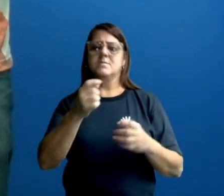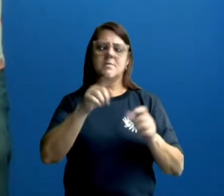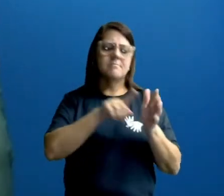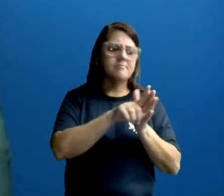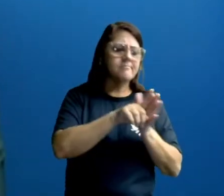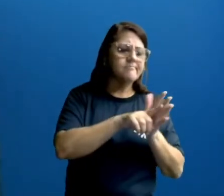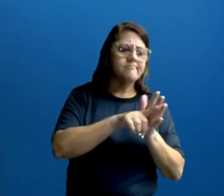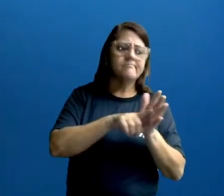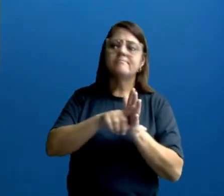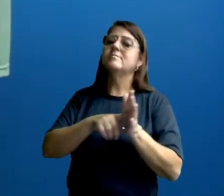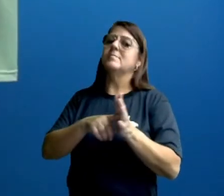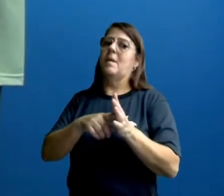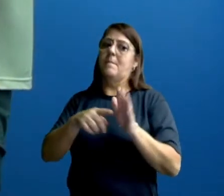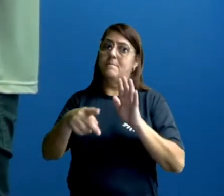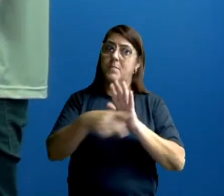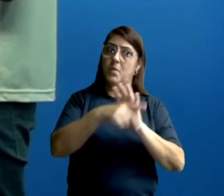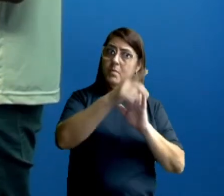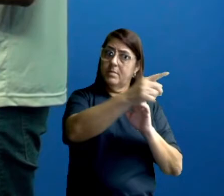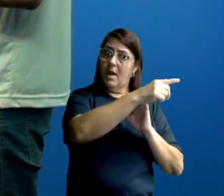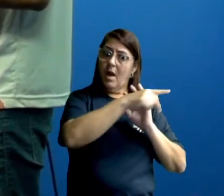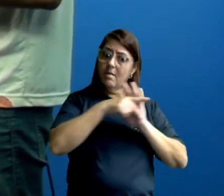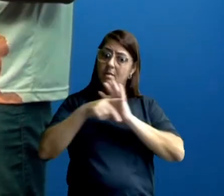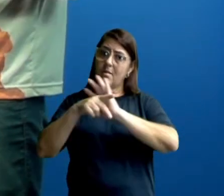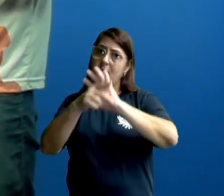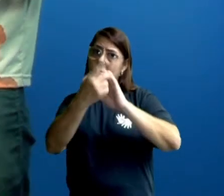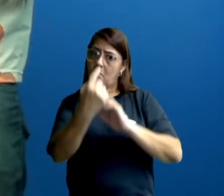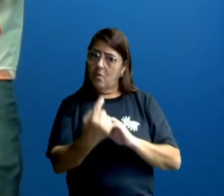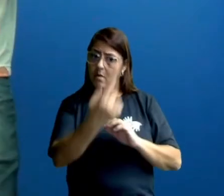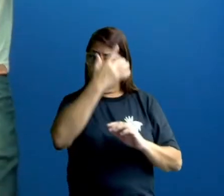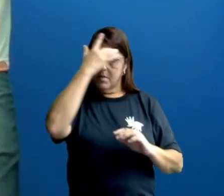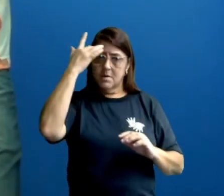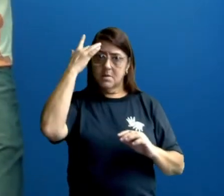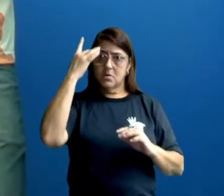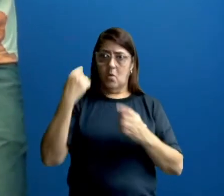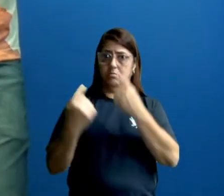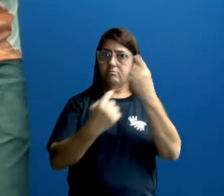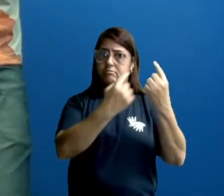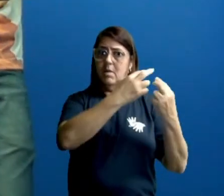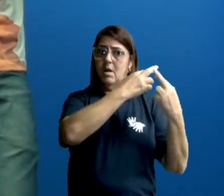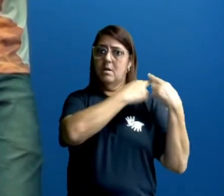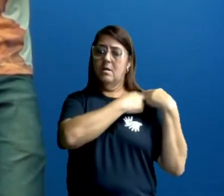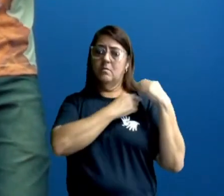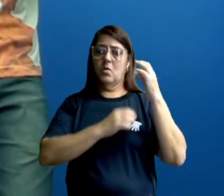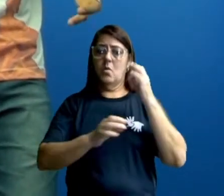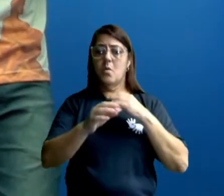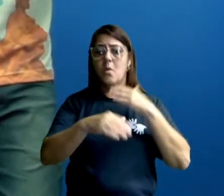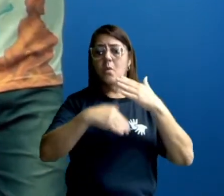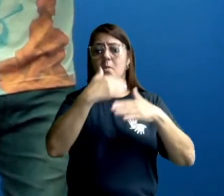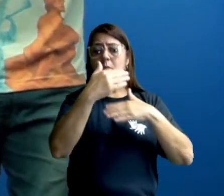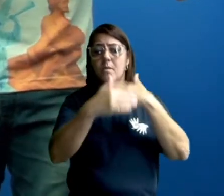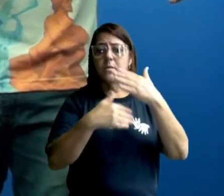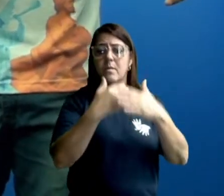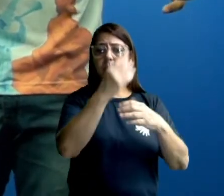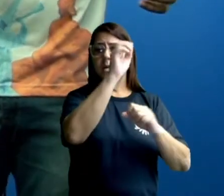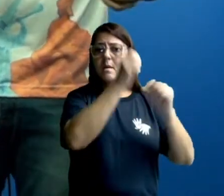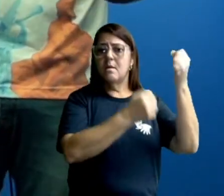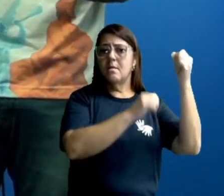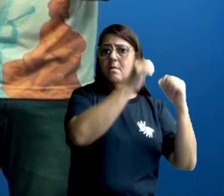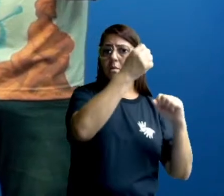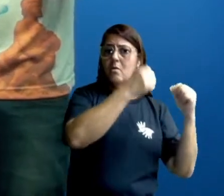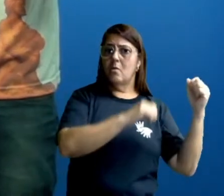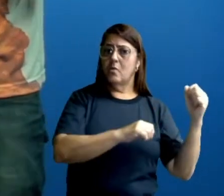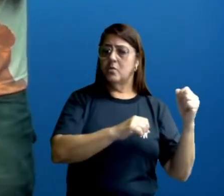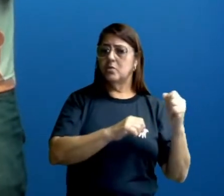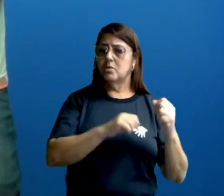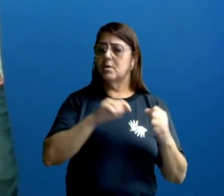vocês, na produção desses diferentes materiais artificiais, passa um processo industrial, né? A